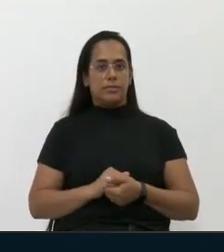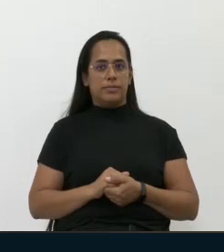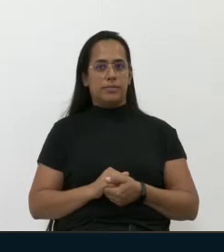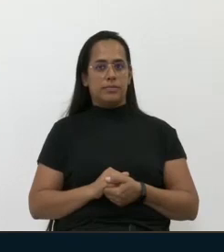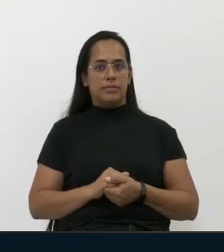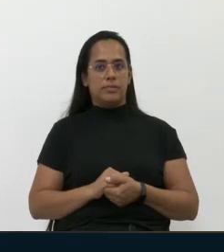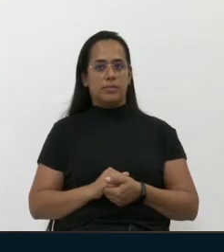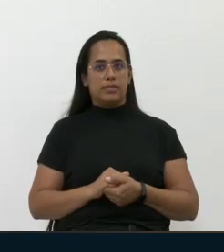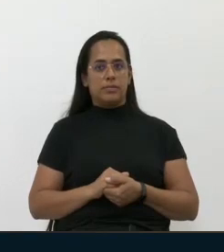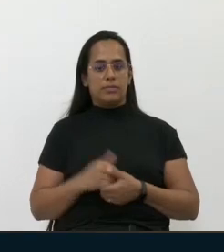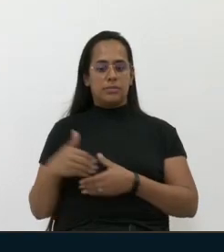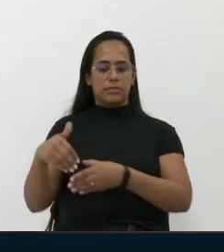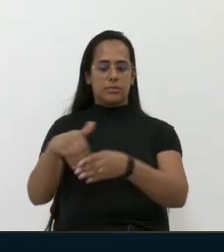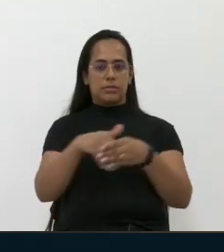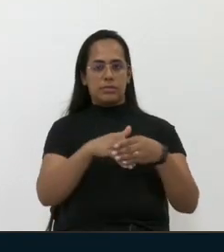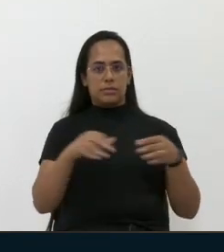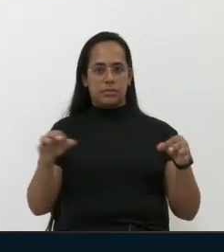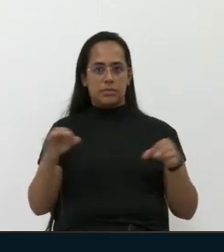Encerrada a votação.